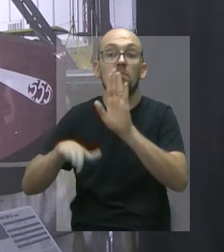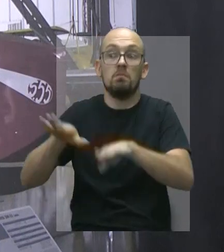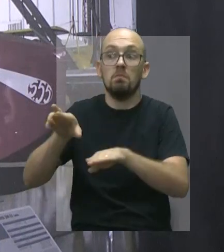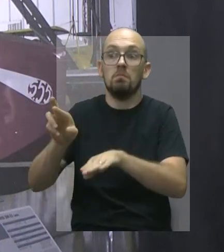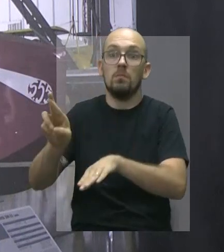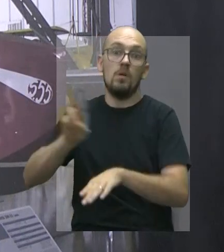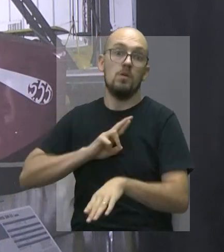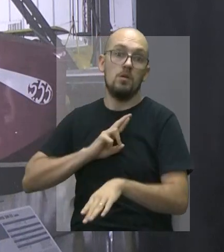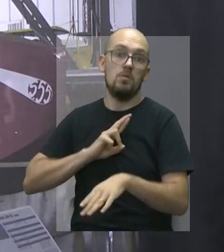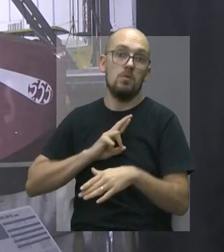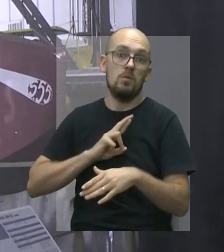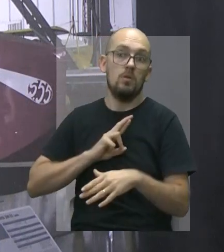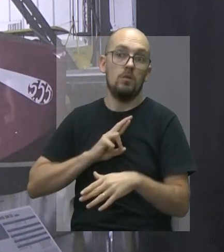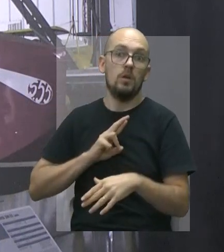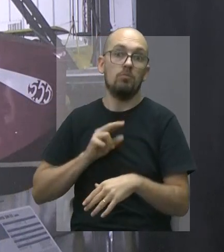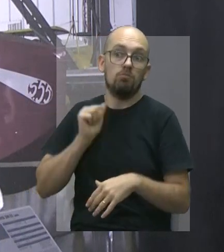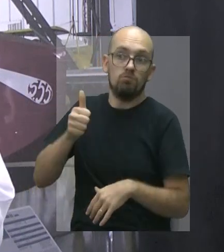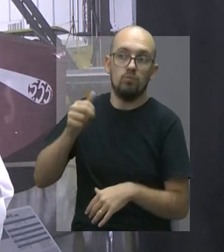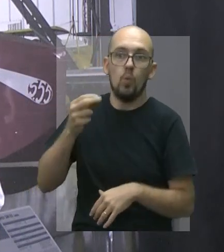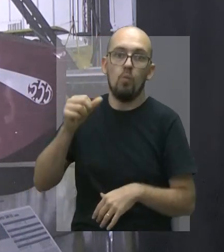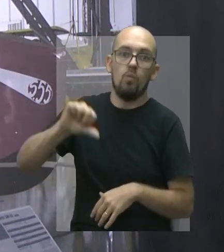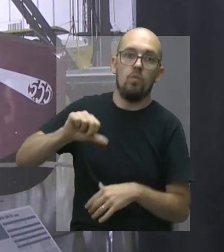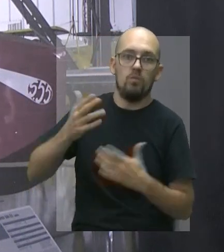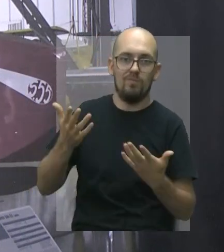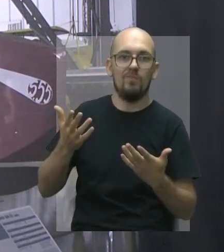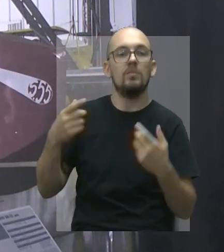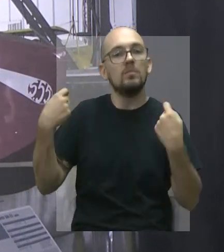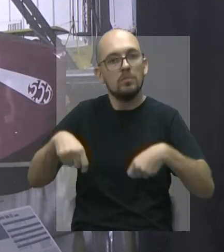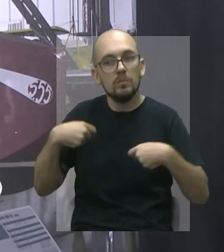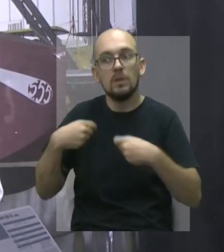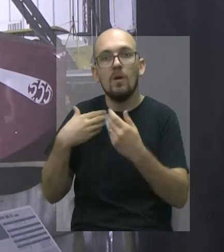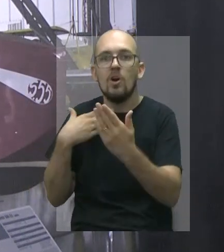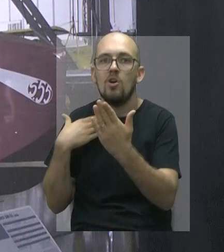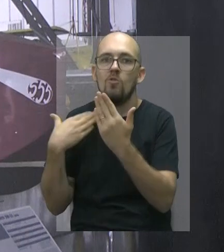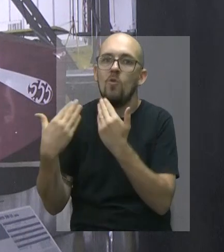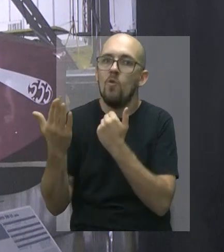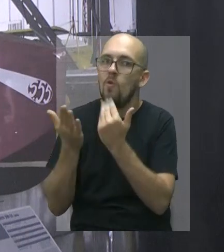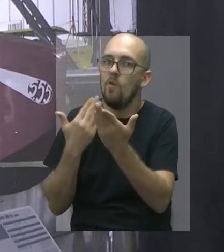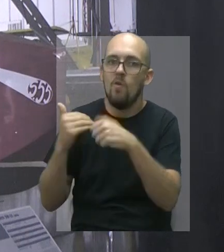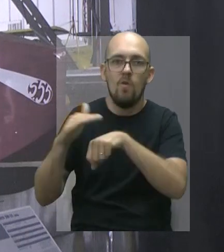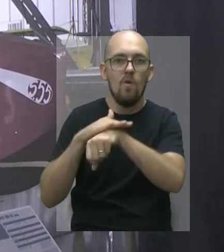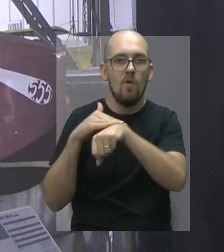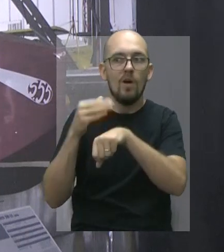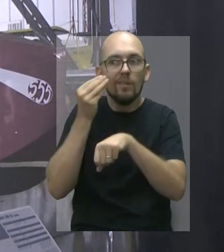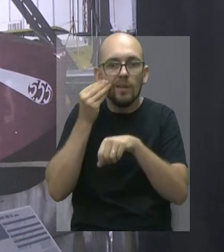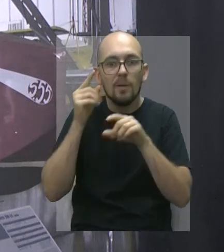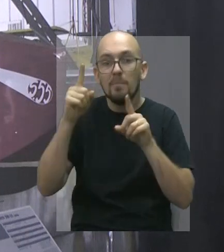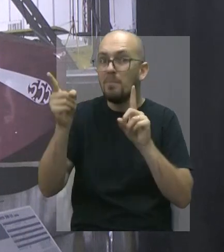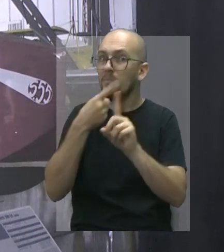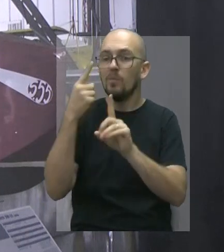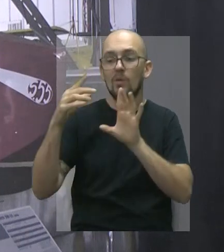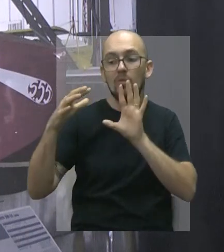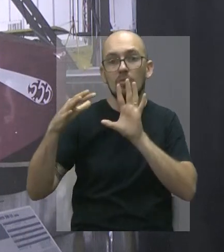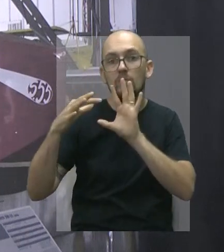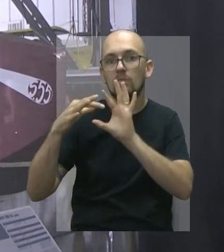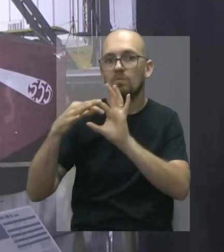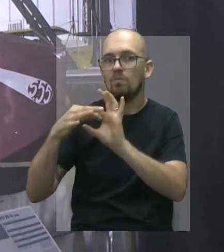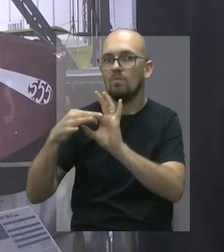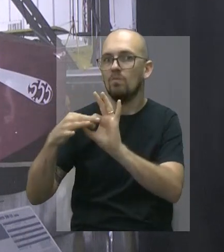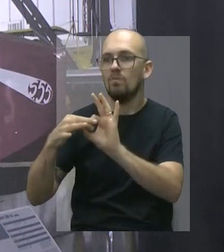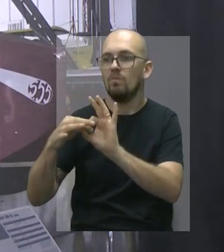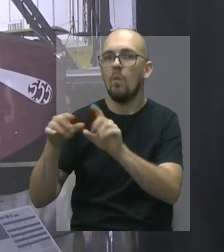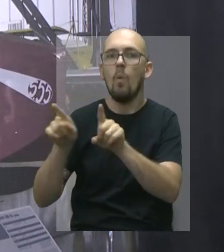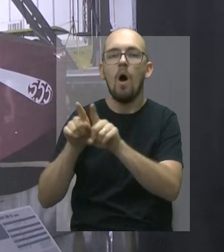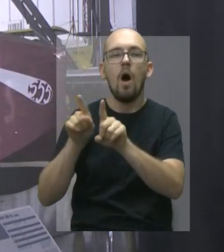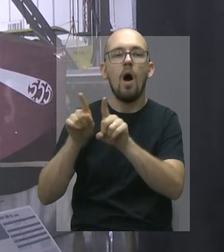resposta também. Então, temos que falar sobre isso, mas saber ter um vínculo primeiro, né? Uma